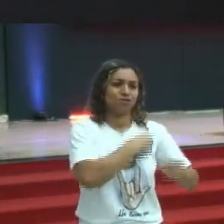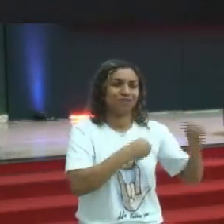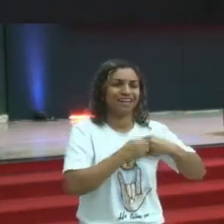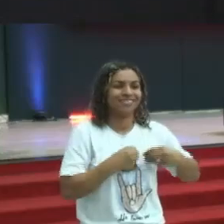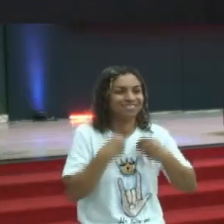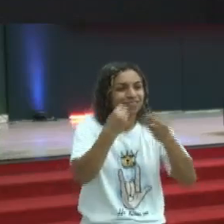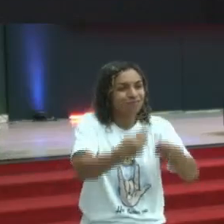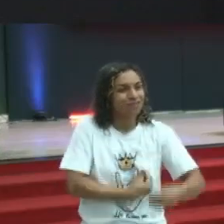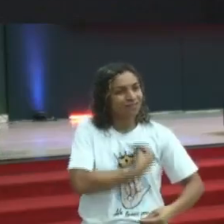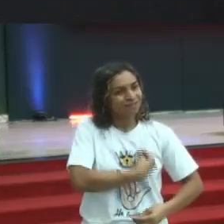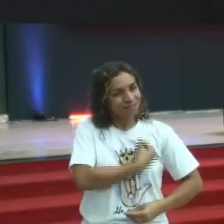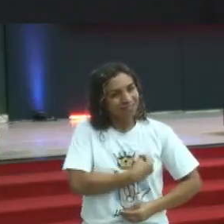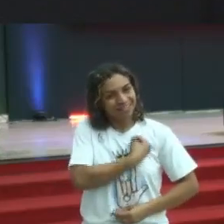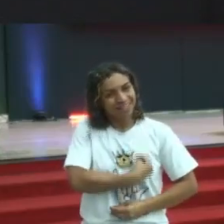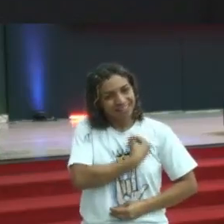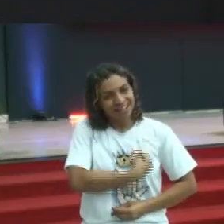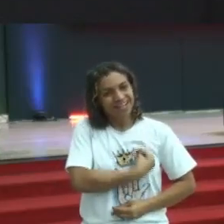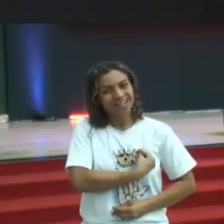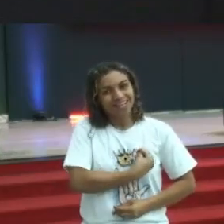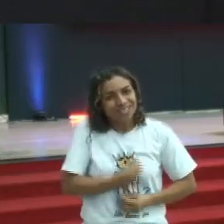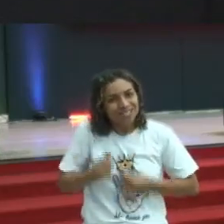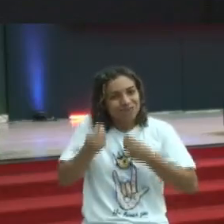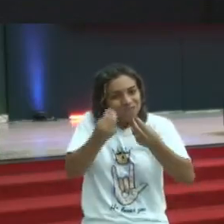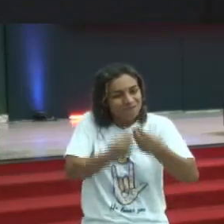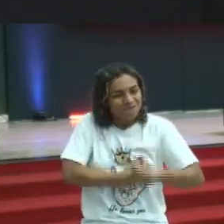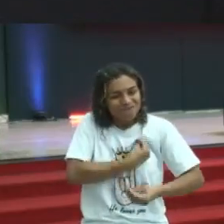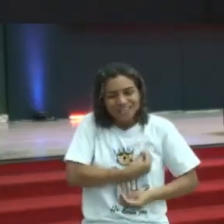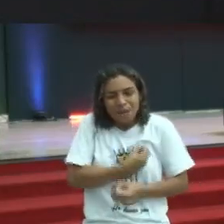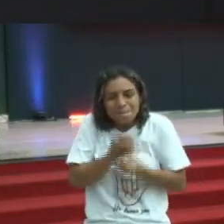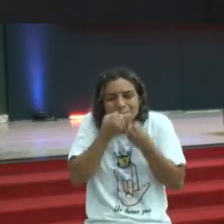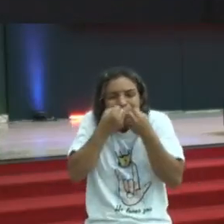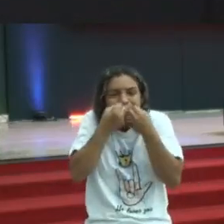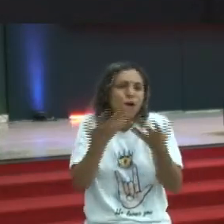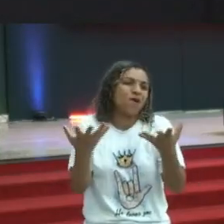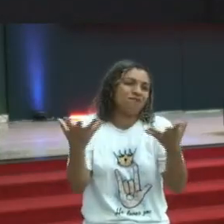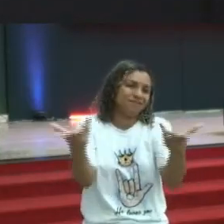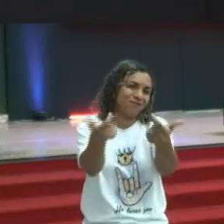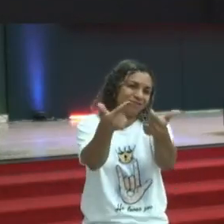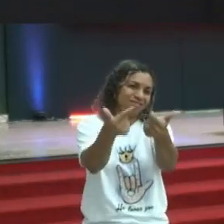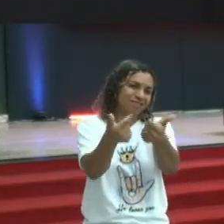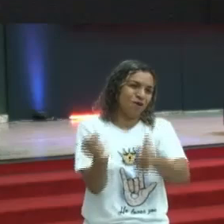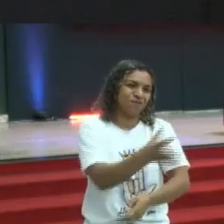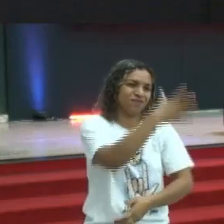deu vida, e vida com abundância.